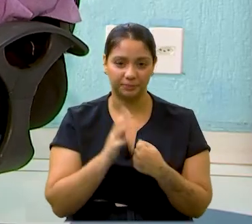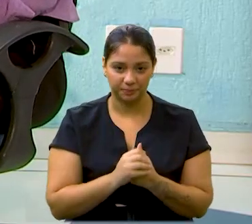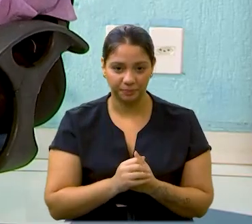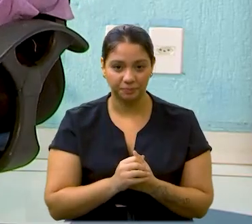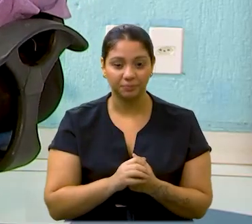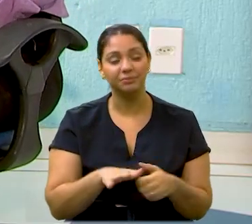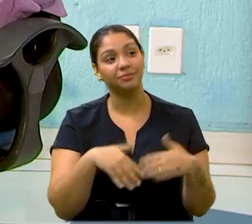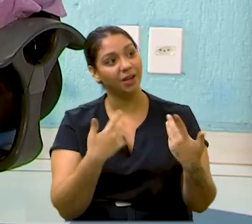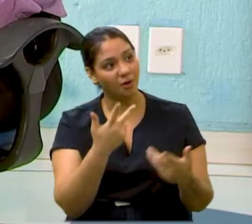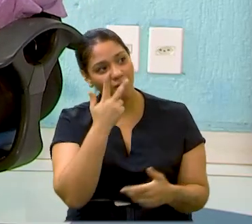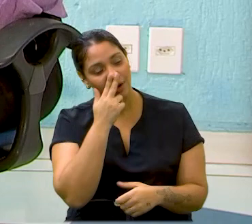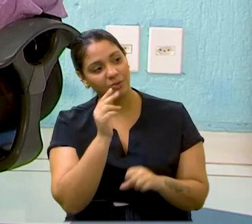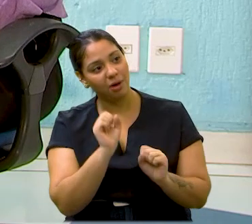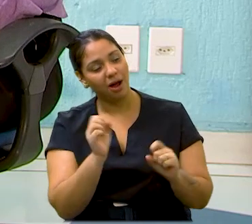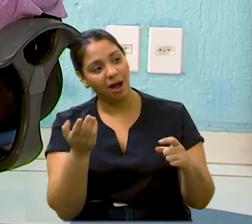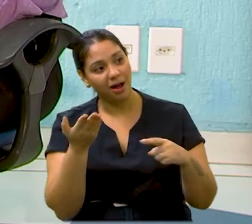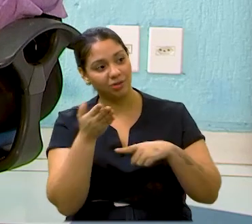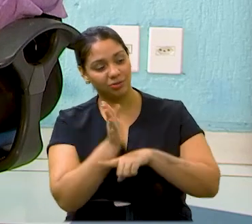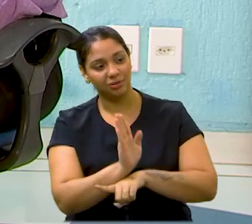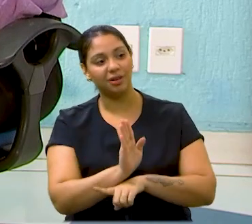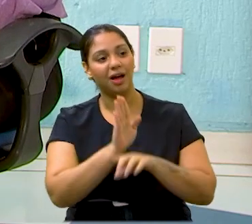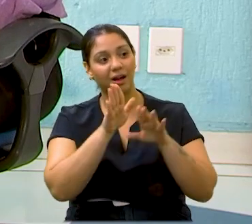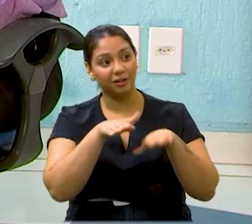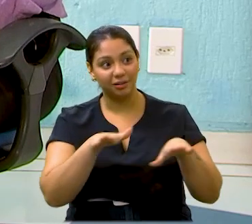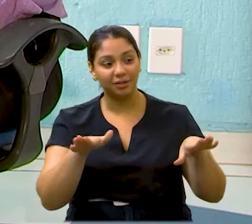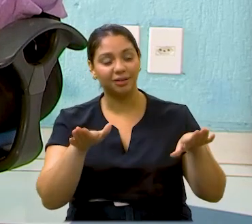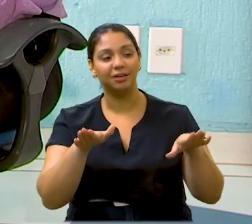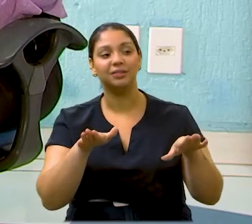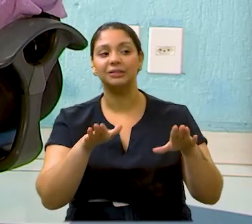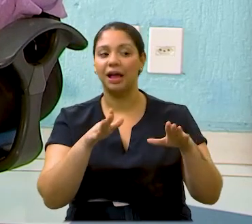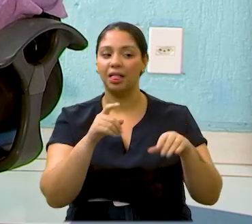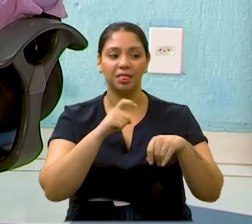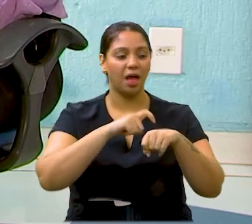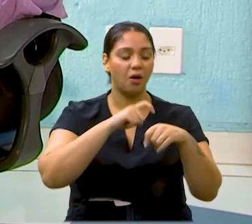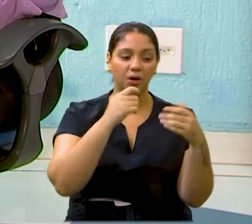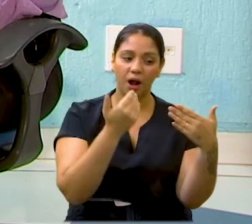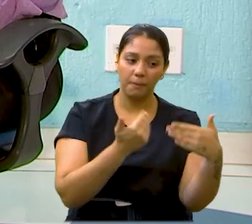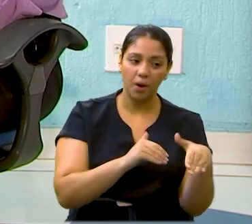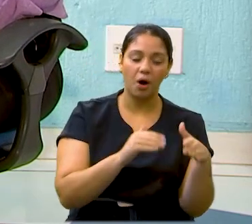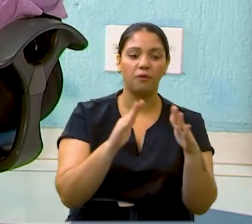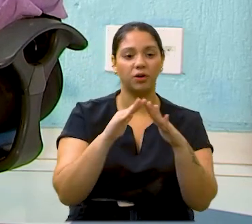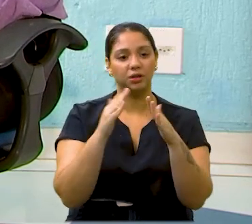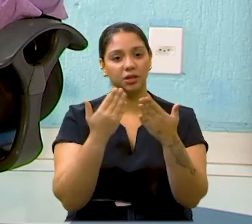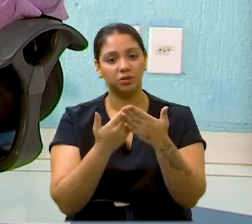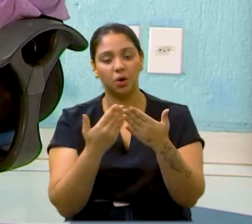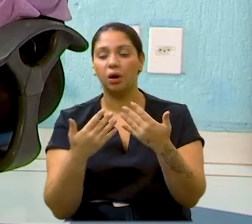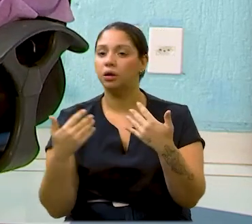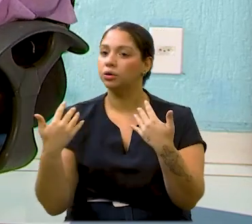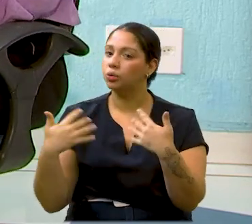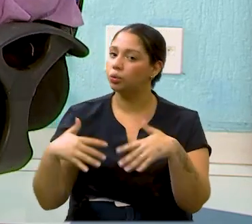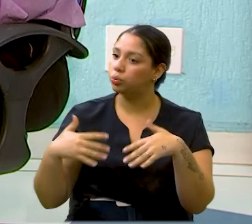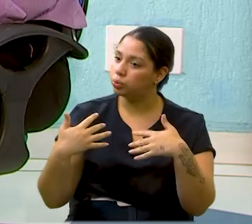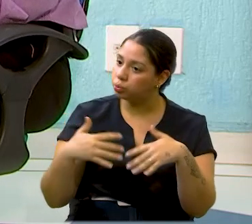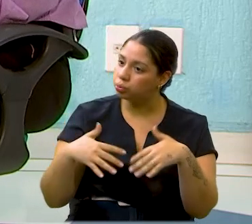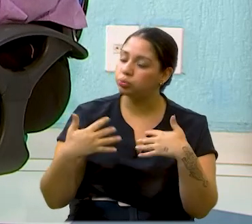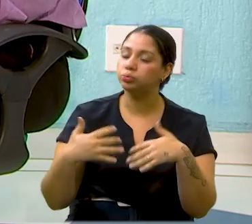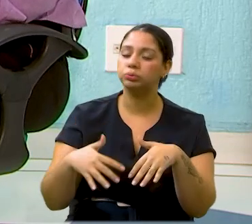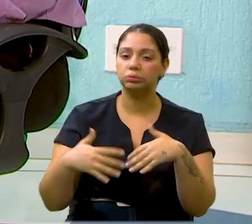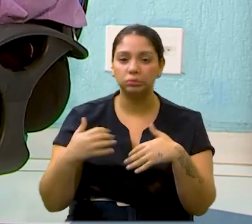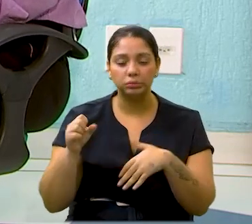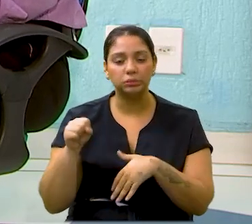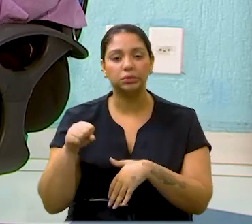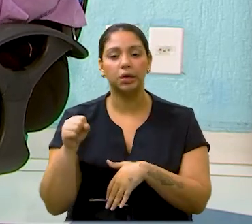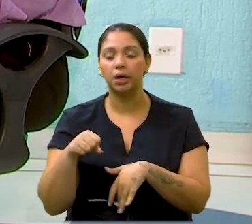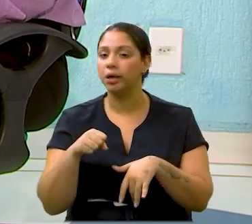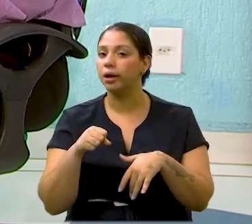eu acho que isso deve ajudar, não é? A criança na prova, no colégio. Muito, muito. Muitas